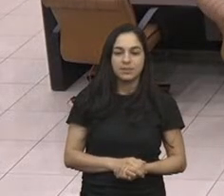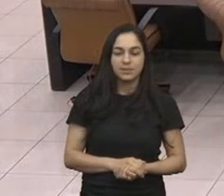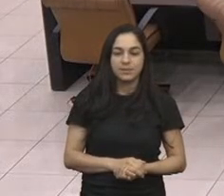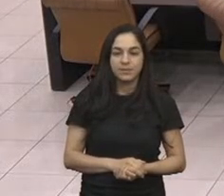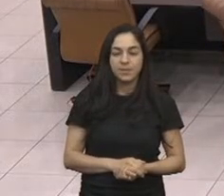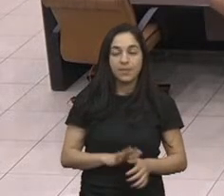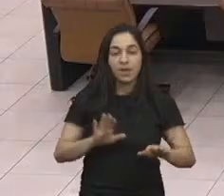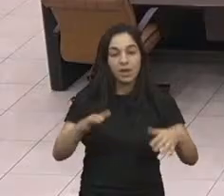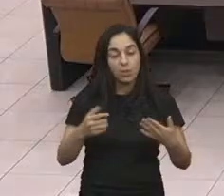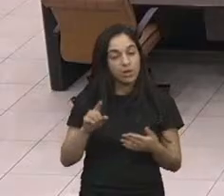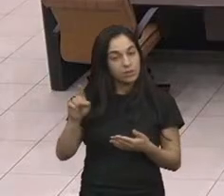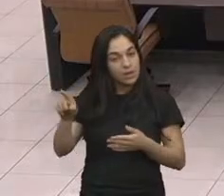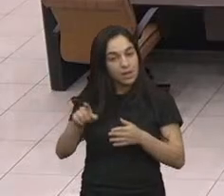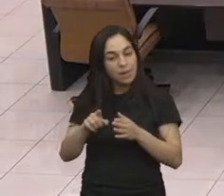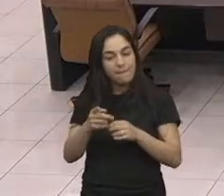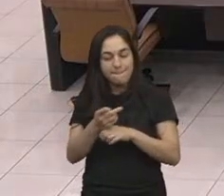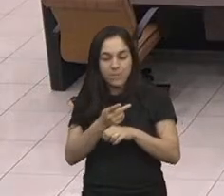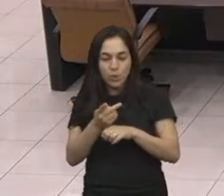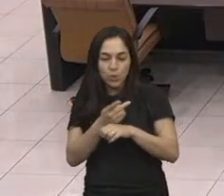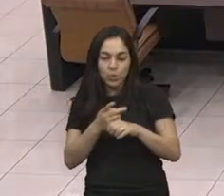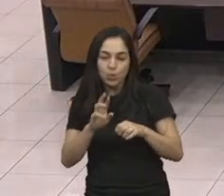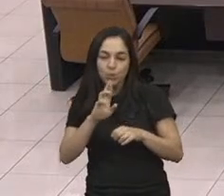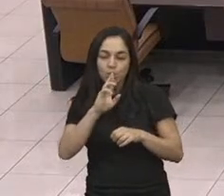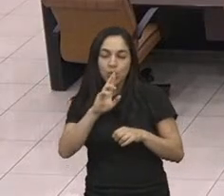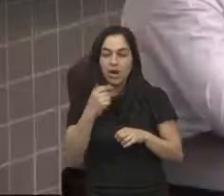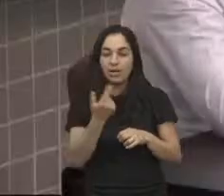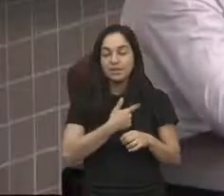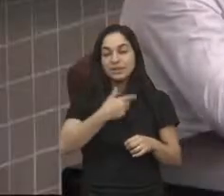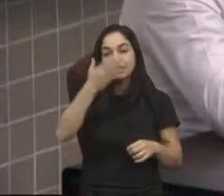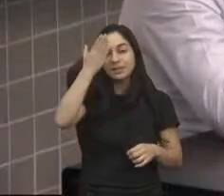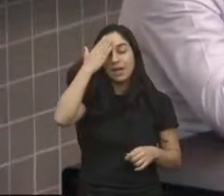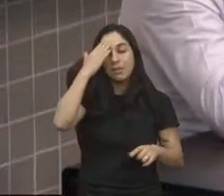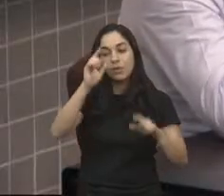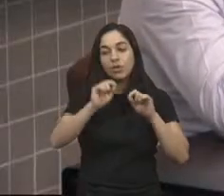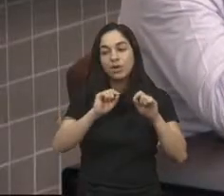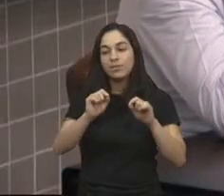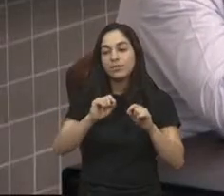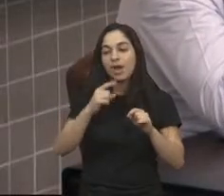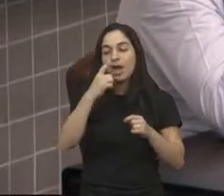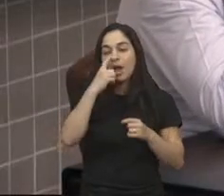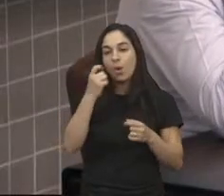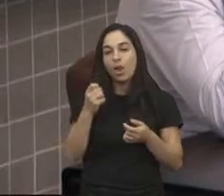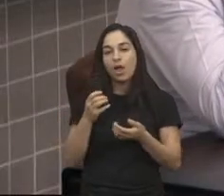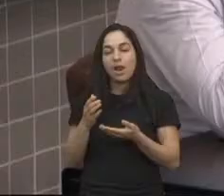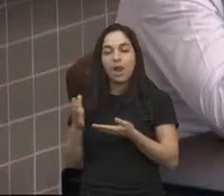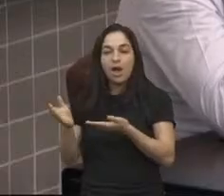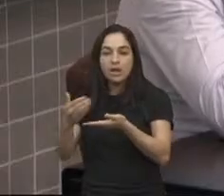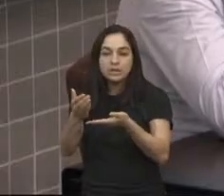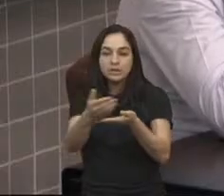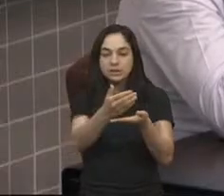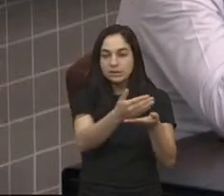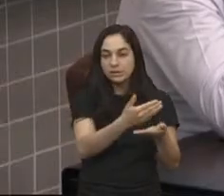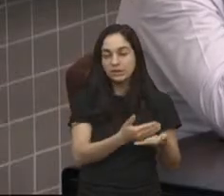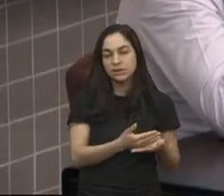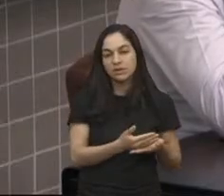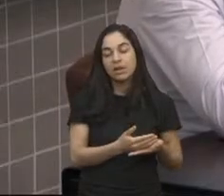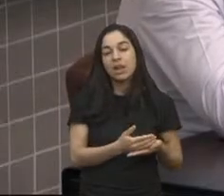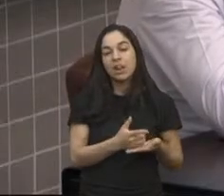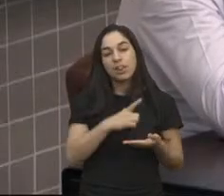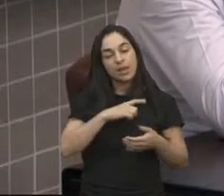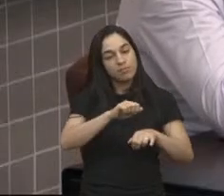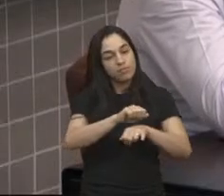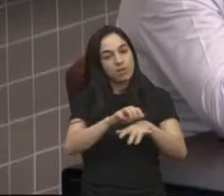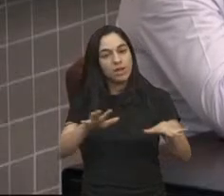Enquanto o Felipe procura a resposta aí, a gente sabe que a coleta seletiva ela está sendo ampliada na cidade. A gente não